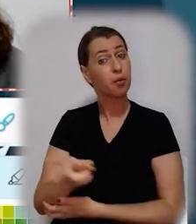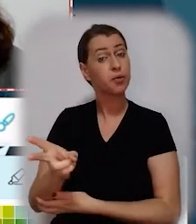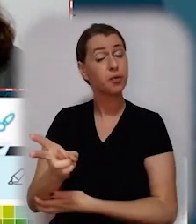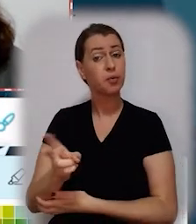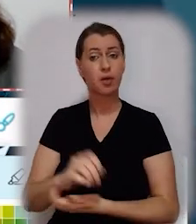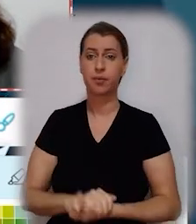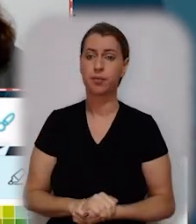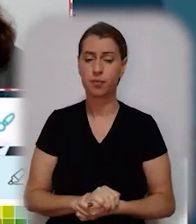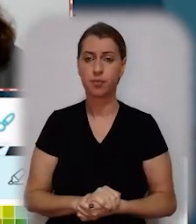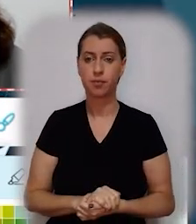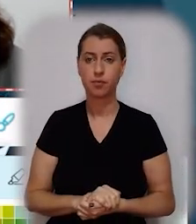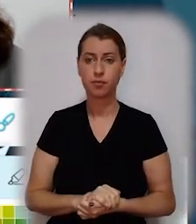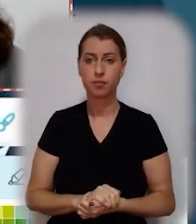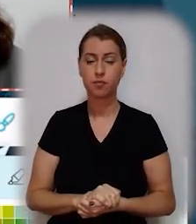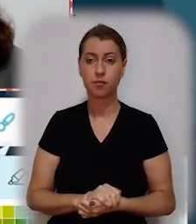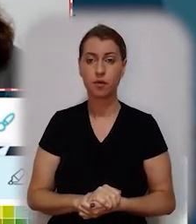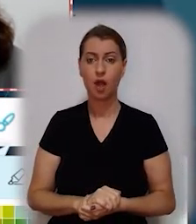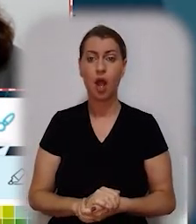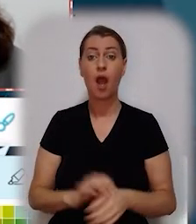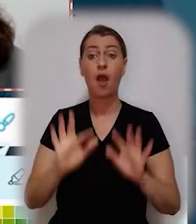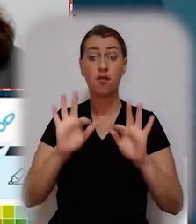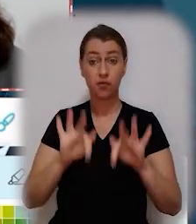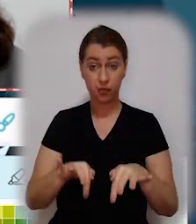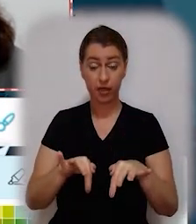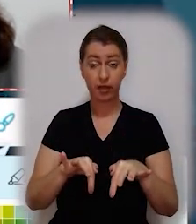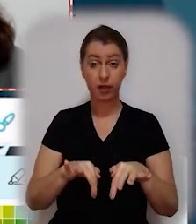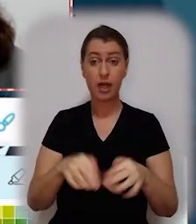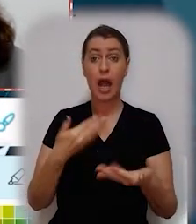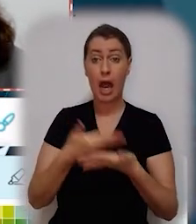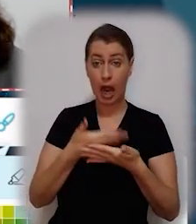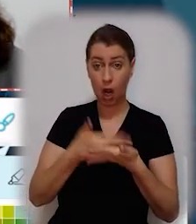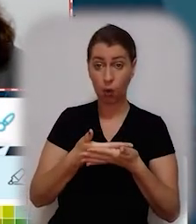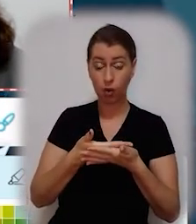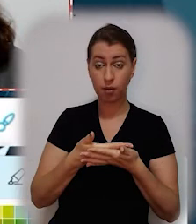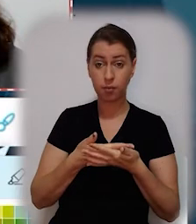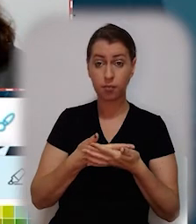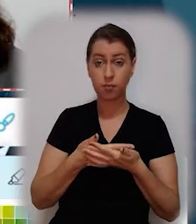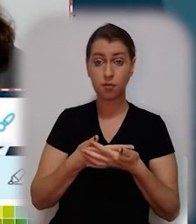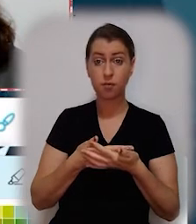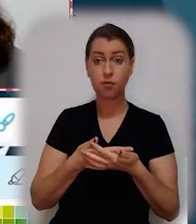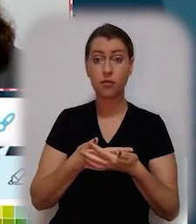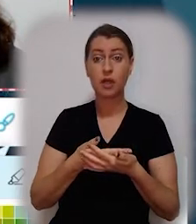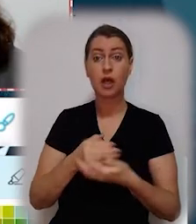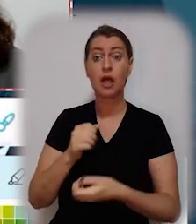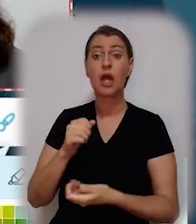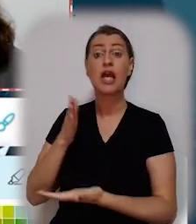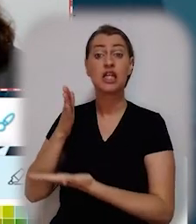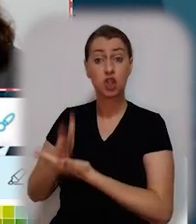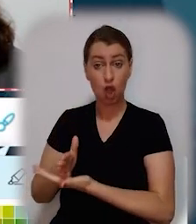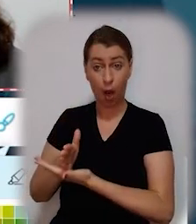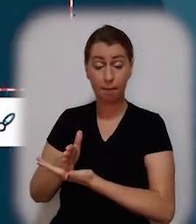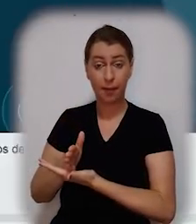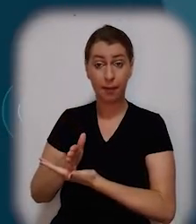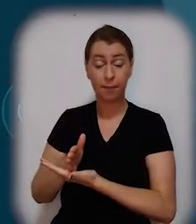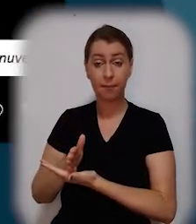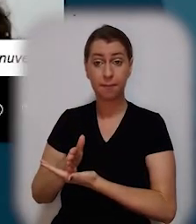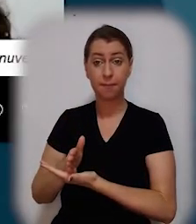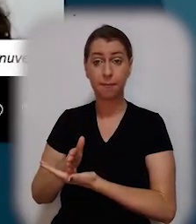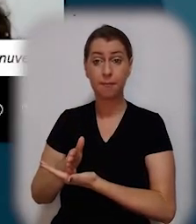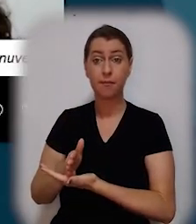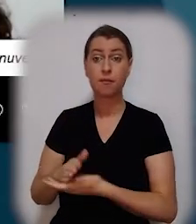continua. Tá? Terminando a aula, dá um stop, parar aqui no quadradinho